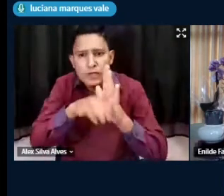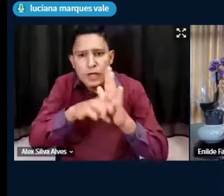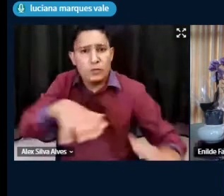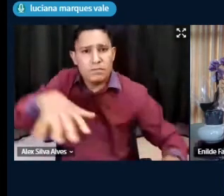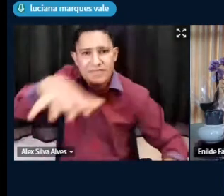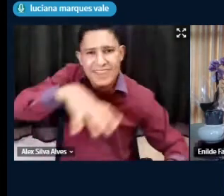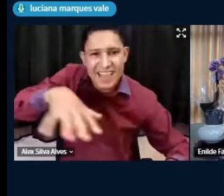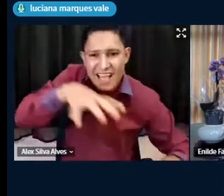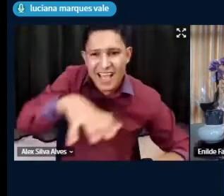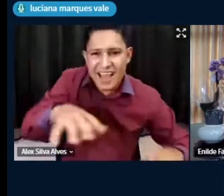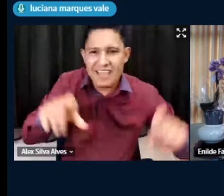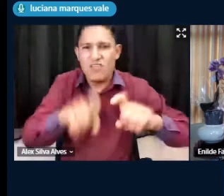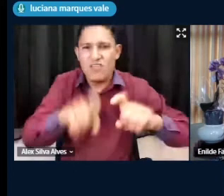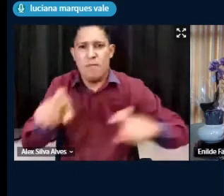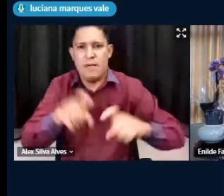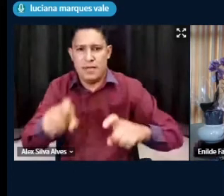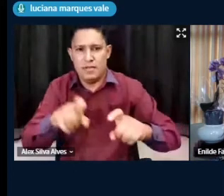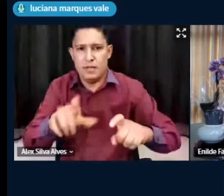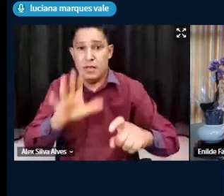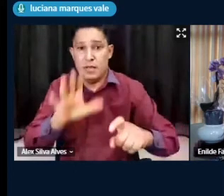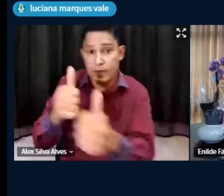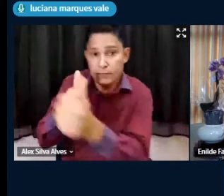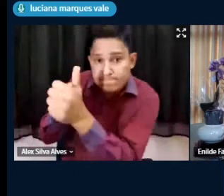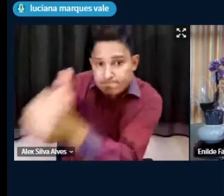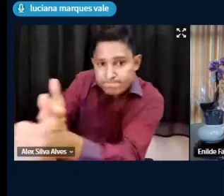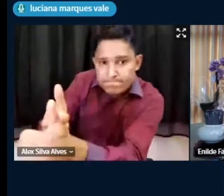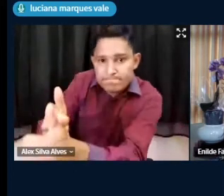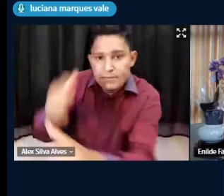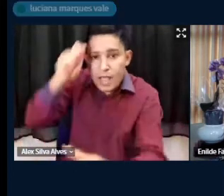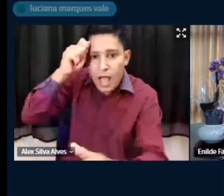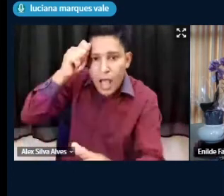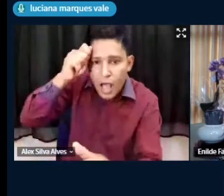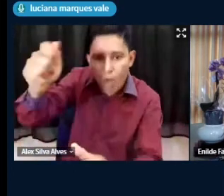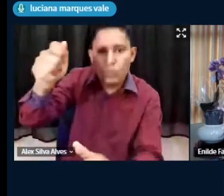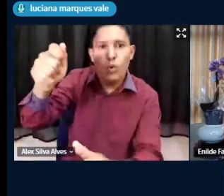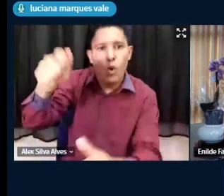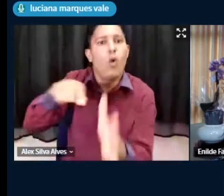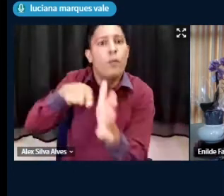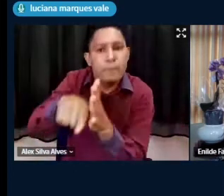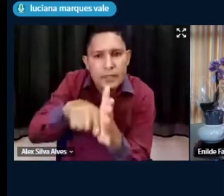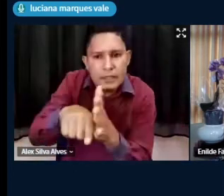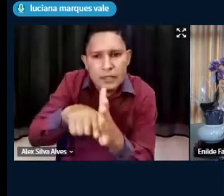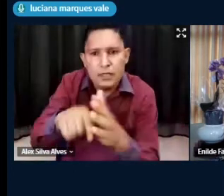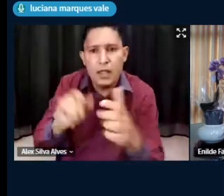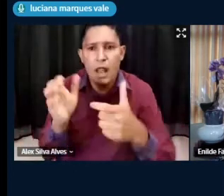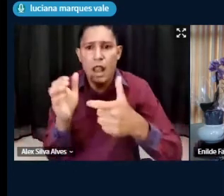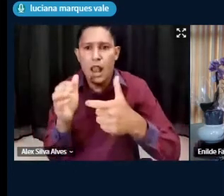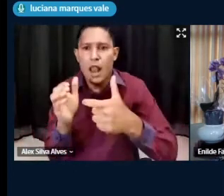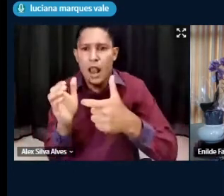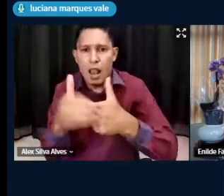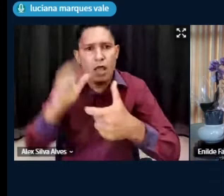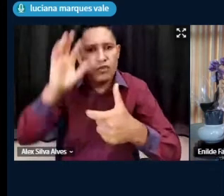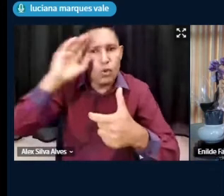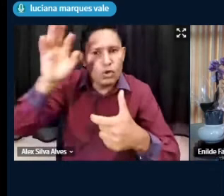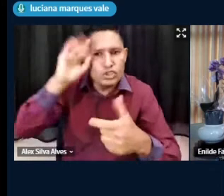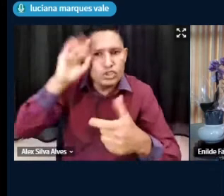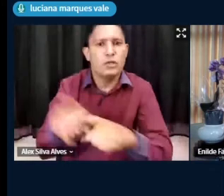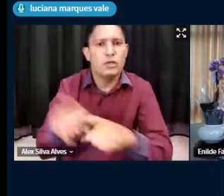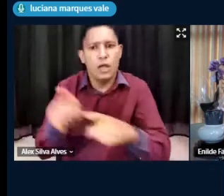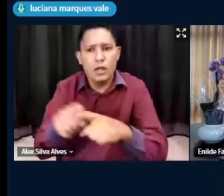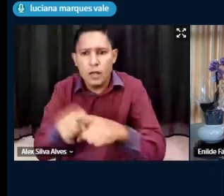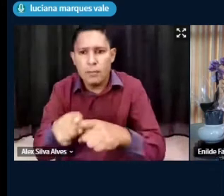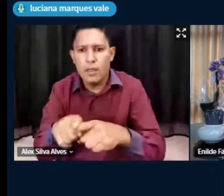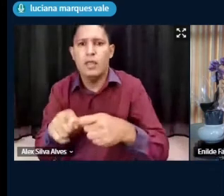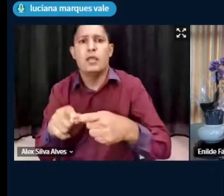aprofundado dos conceitos da área temática, partindo de autores e pesquisadores